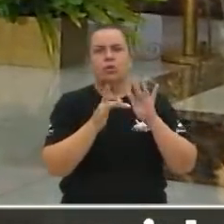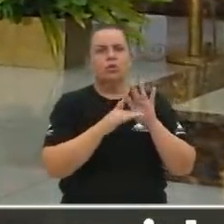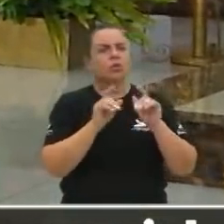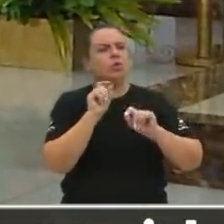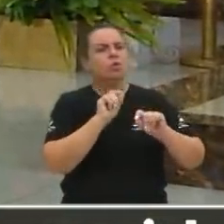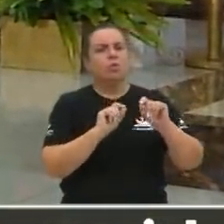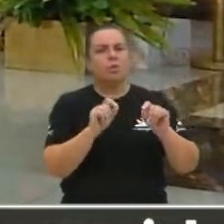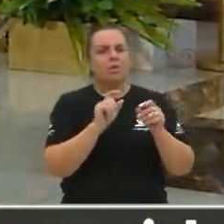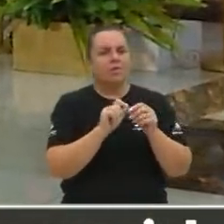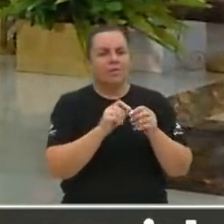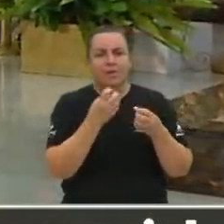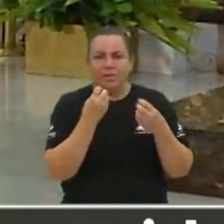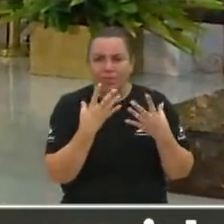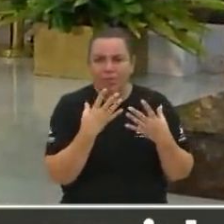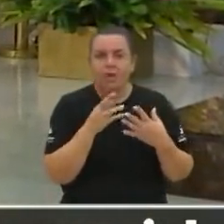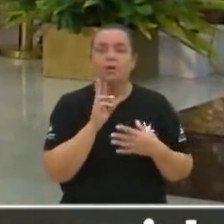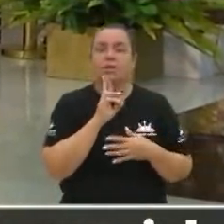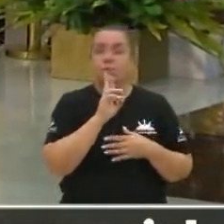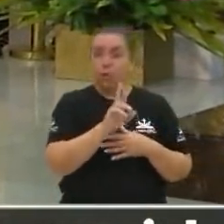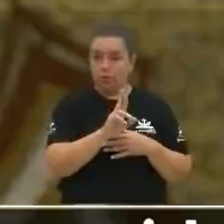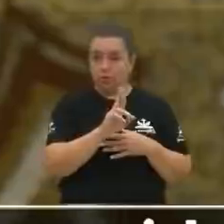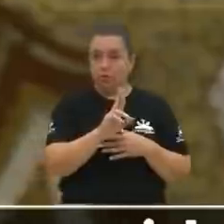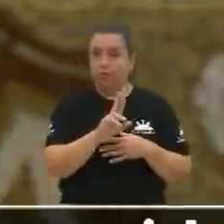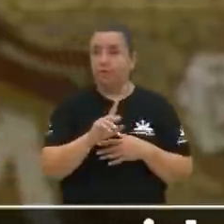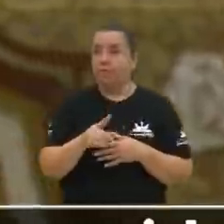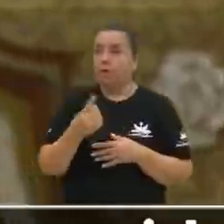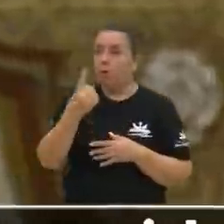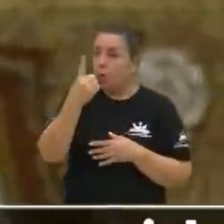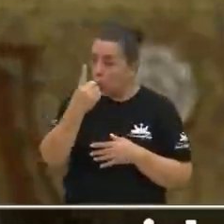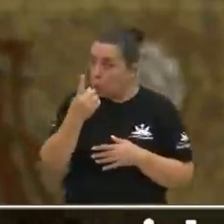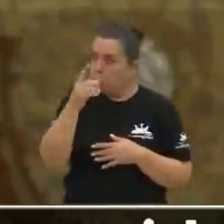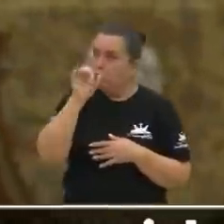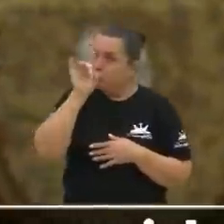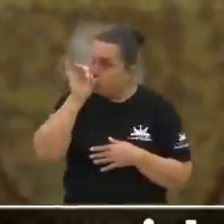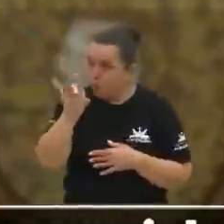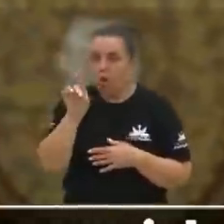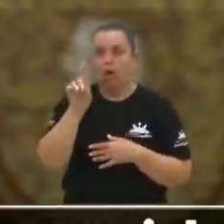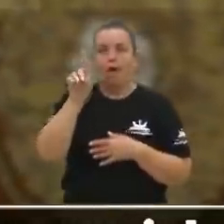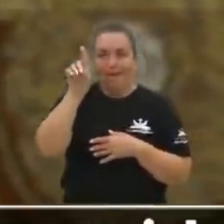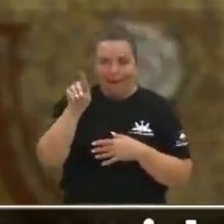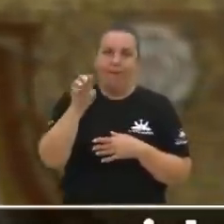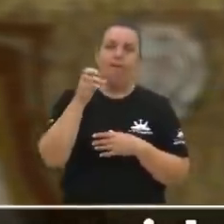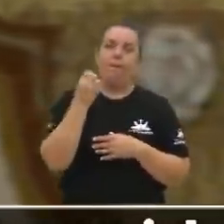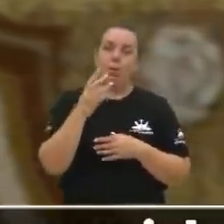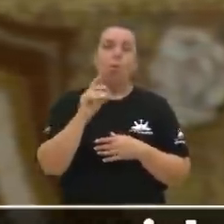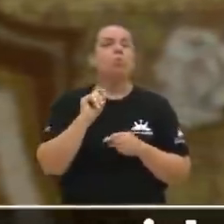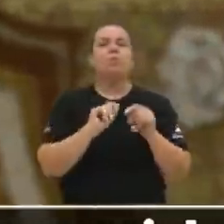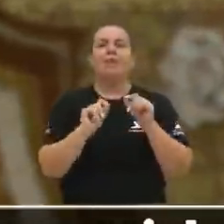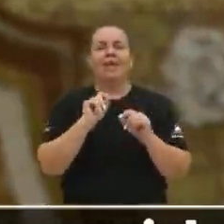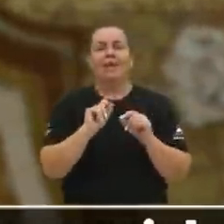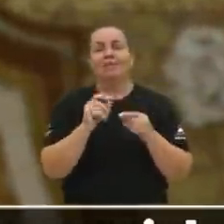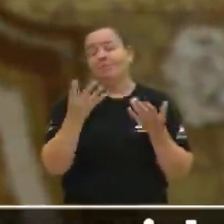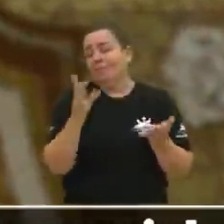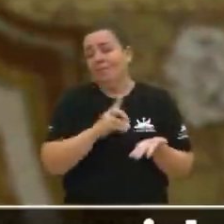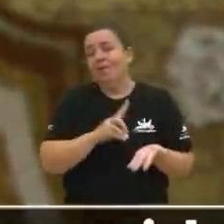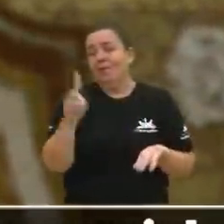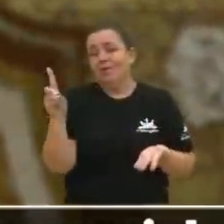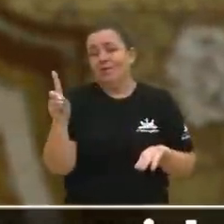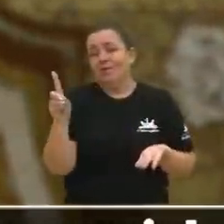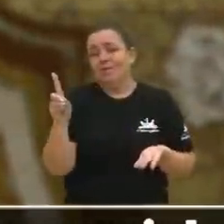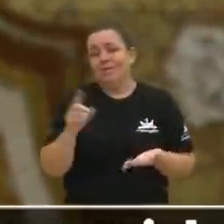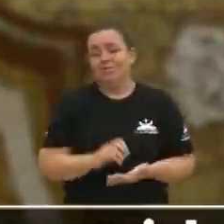fazer de bom ele responde um só é bom quem é um só